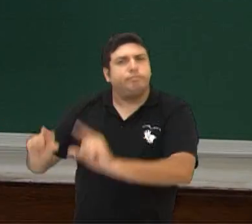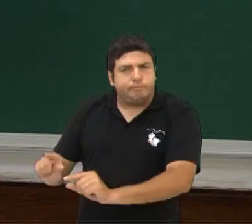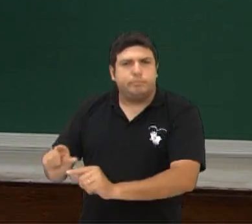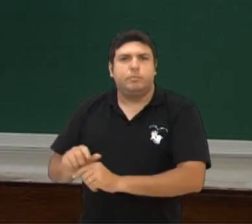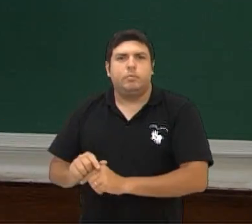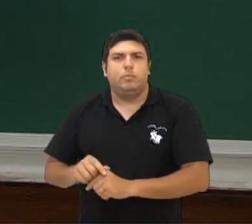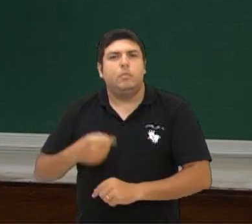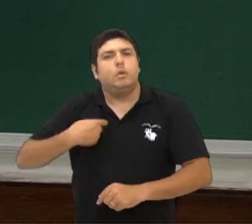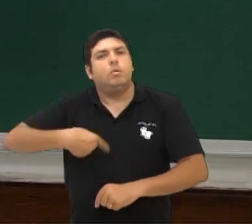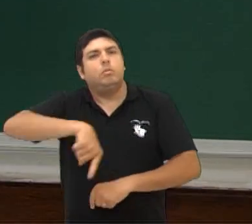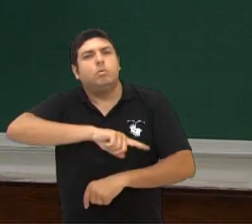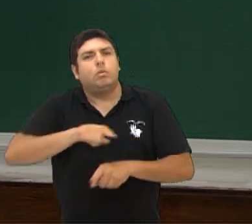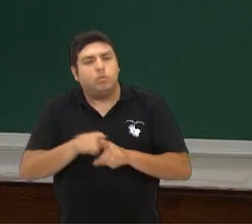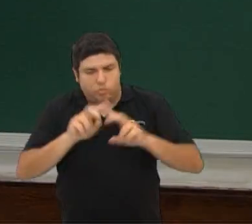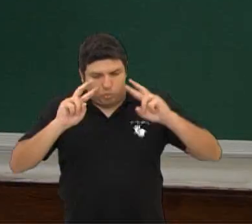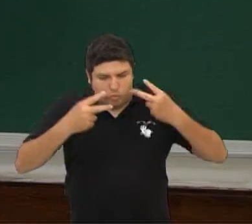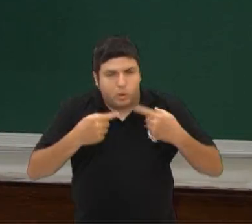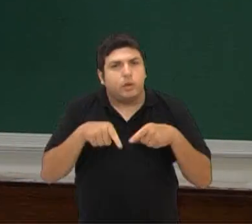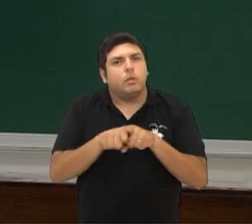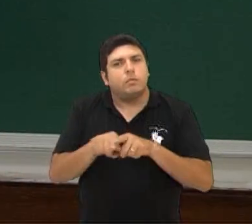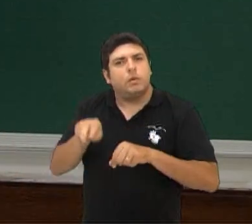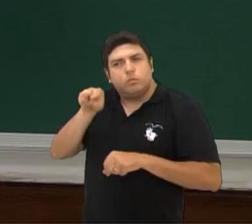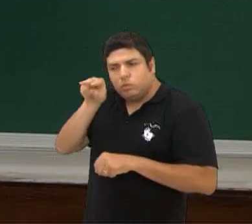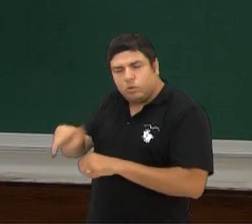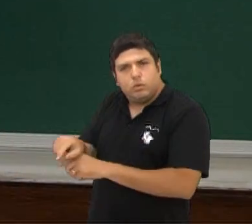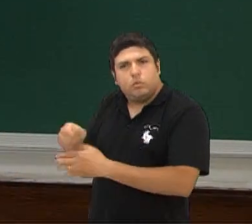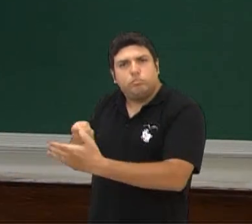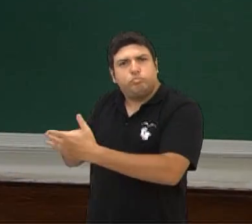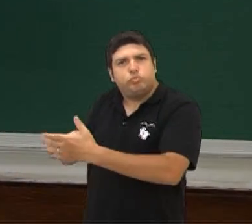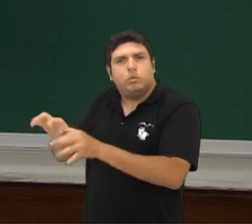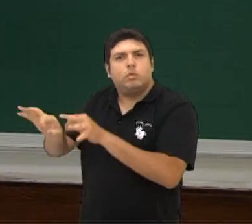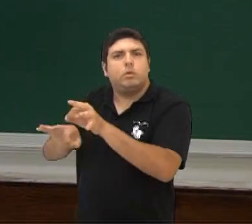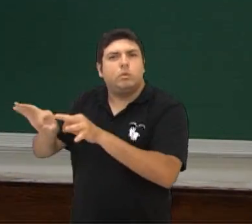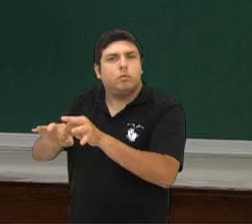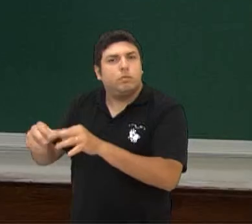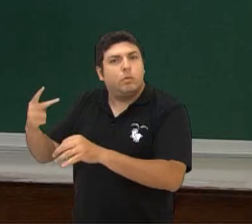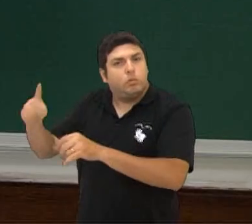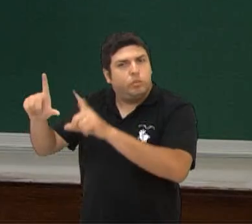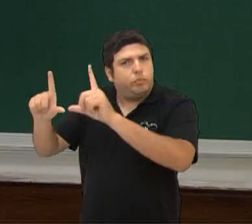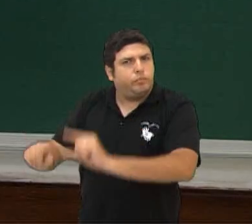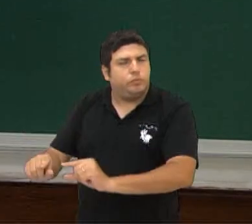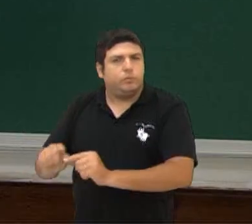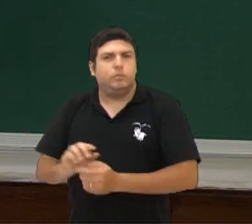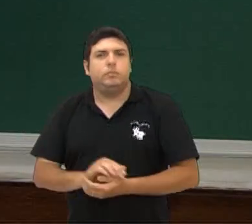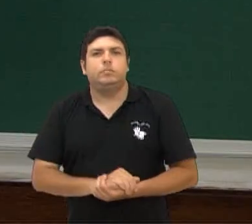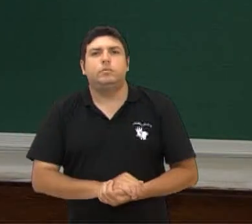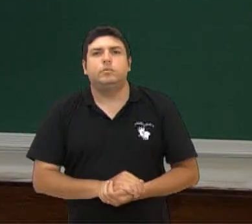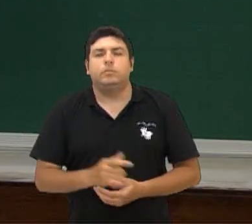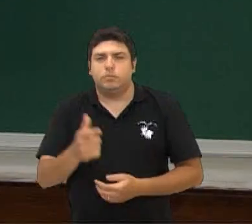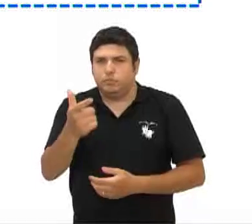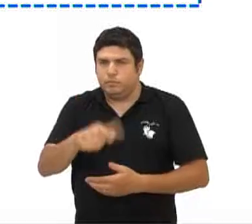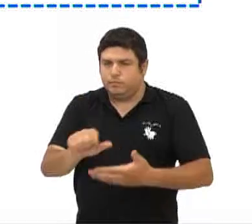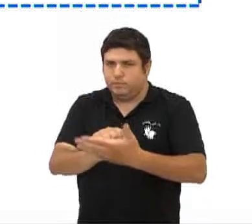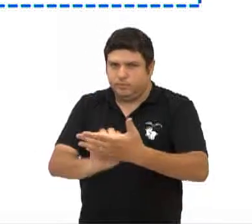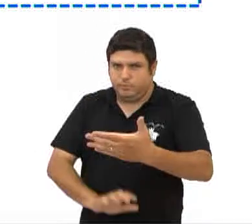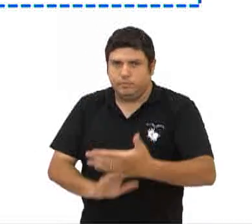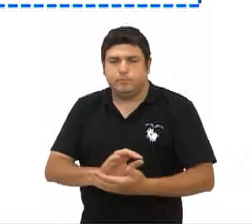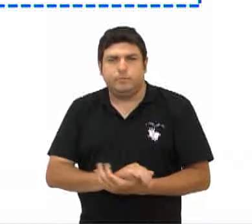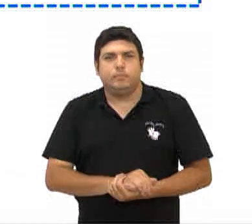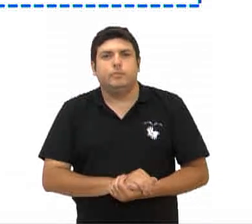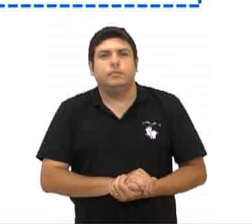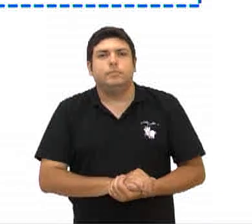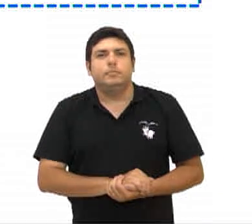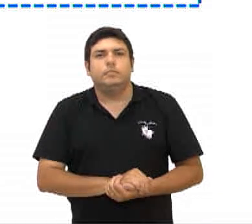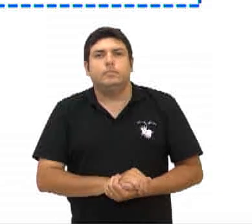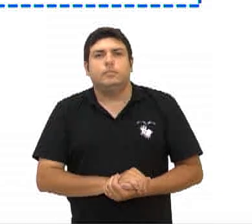Então, tem que cobrar mais projetos para diminuir a quantidade de água que está sendo usada. Mais um exercício. A